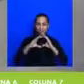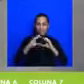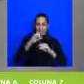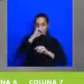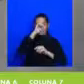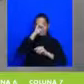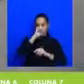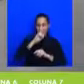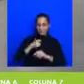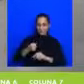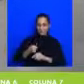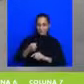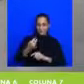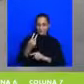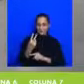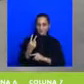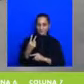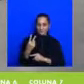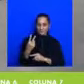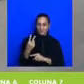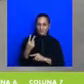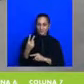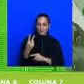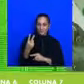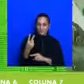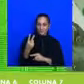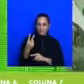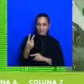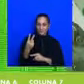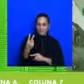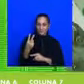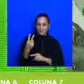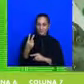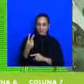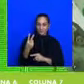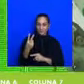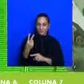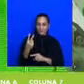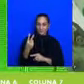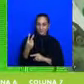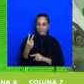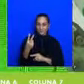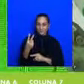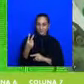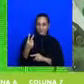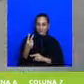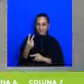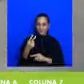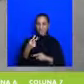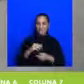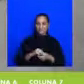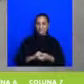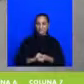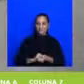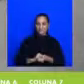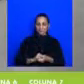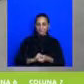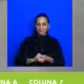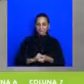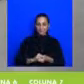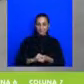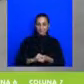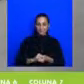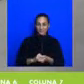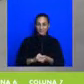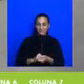Bola amarela, número 2. Maria, nossa garota da sorte, apresentando, você conferindo no